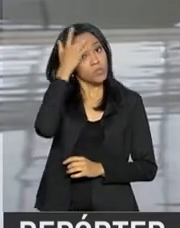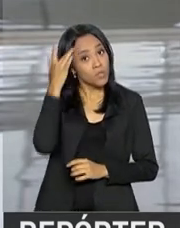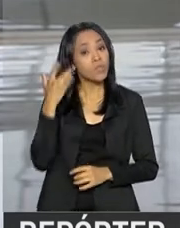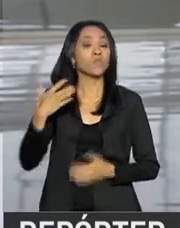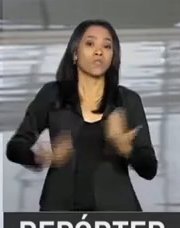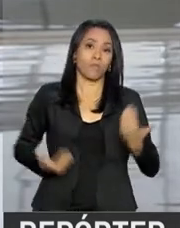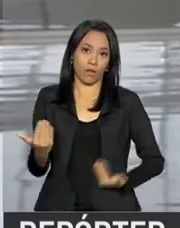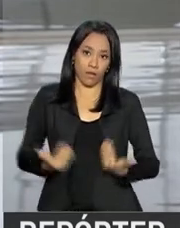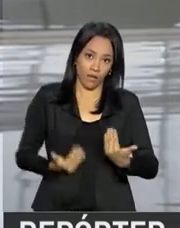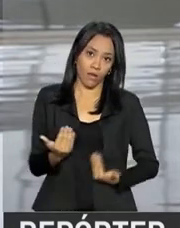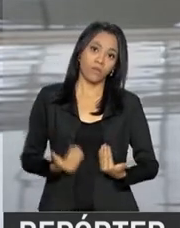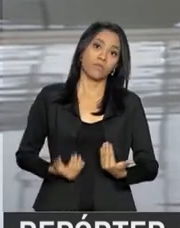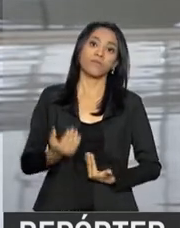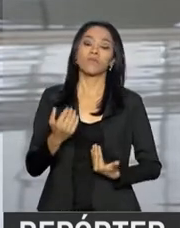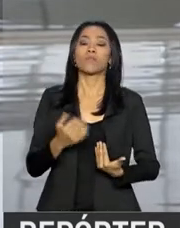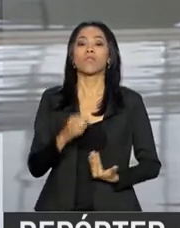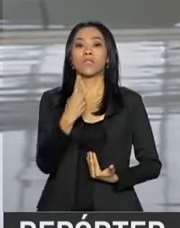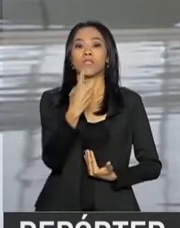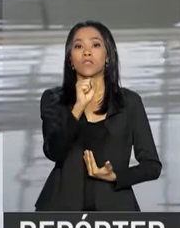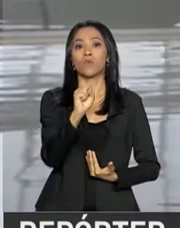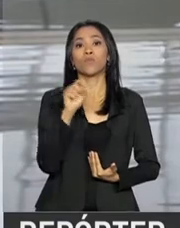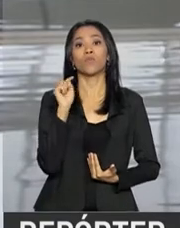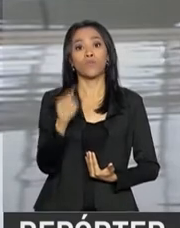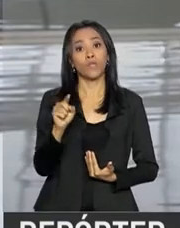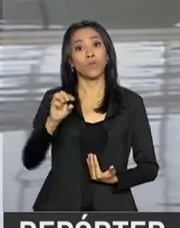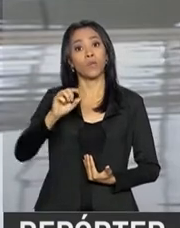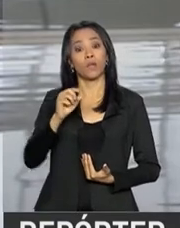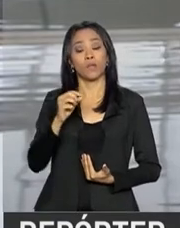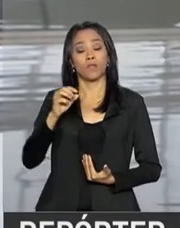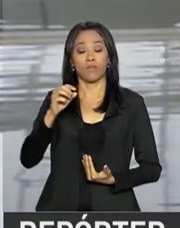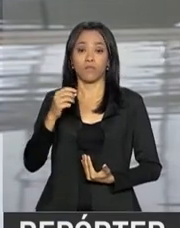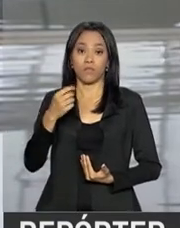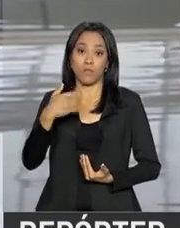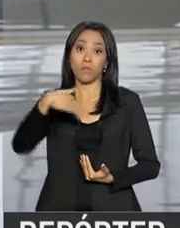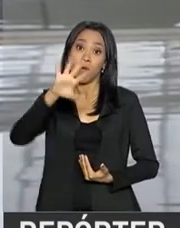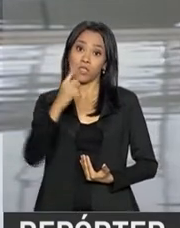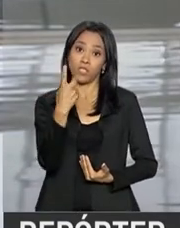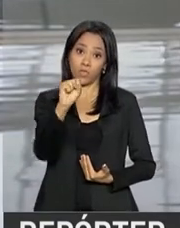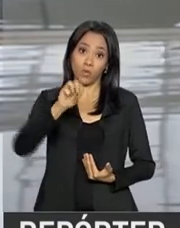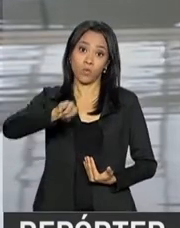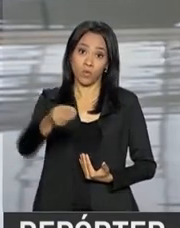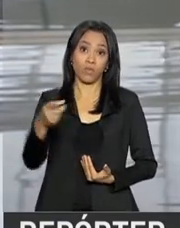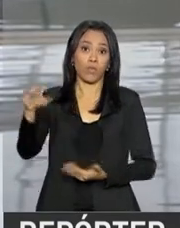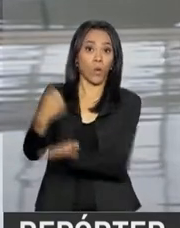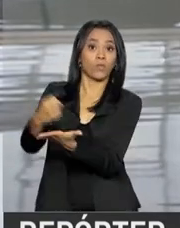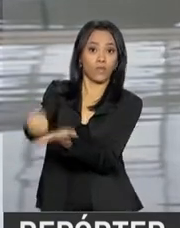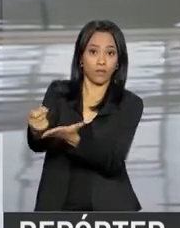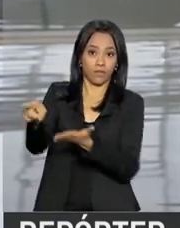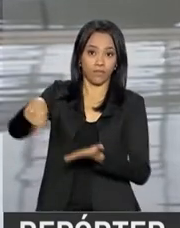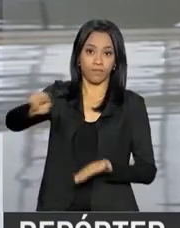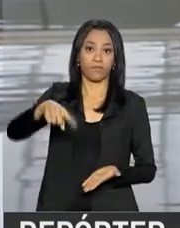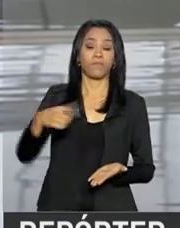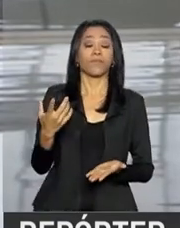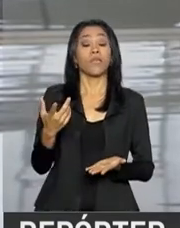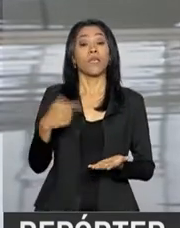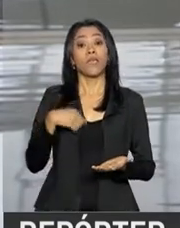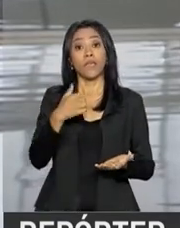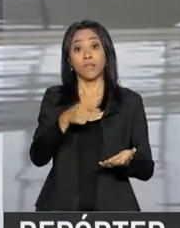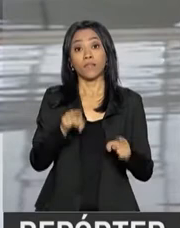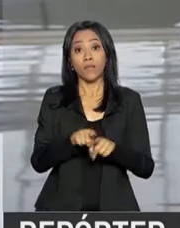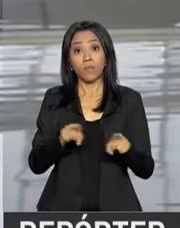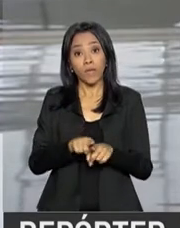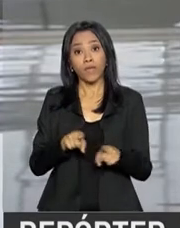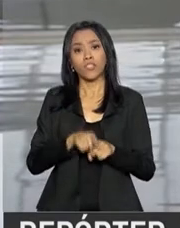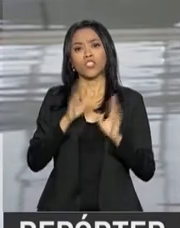1,18 milhão de empregadores cadastrados e no dia 1º de março começou o prazo para o envio